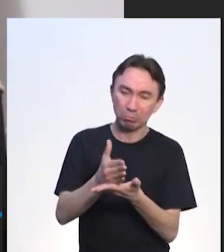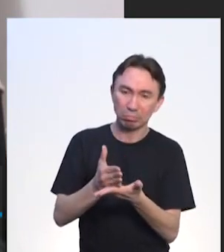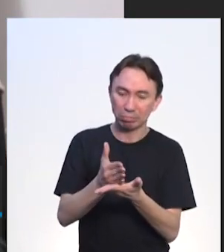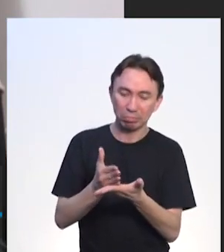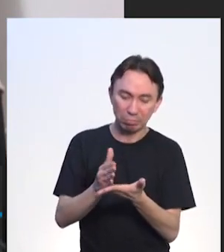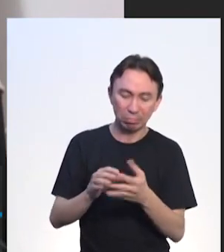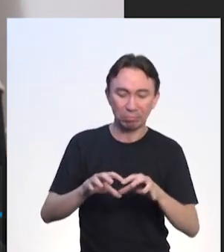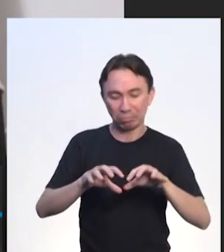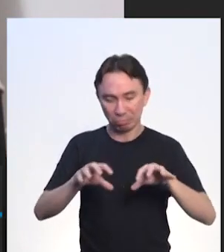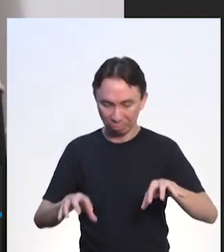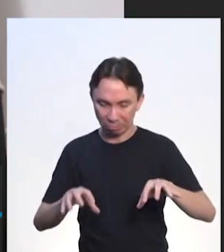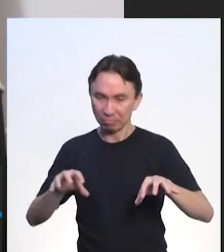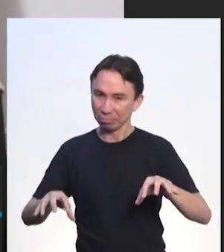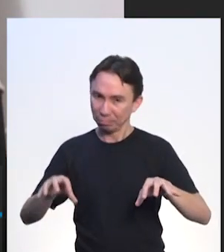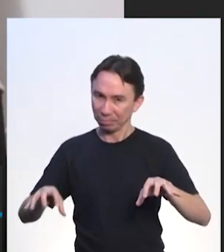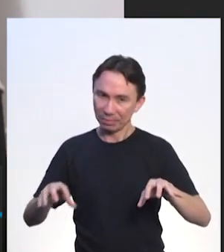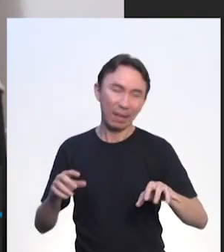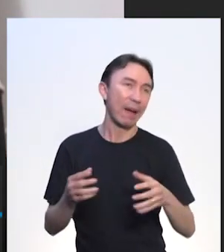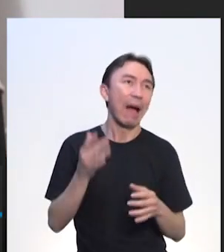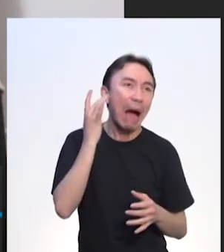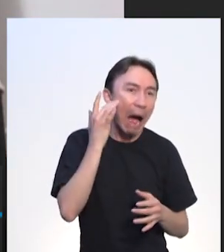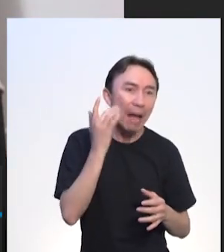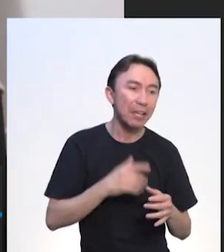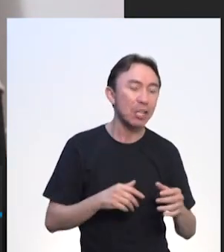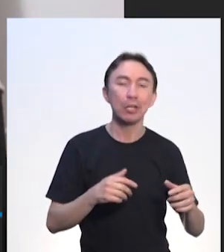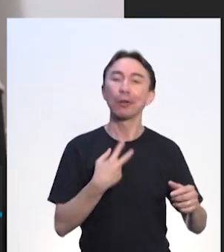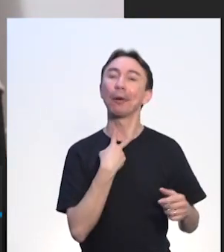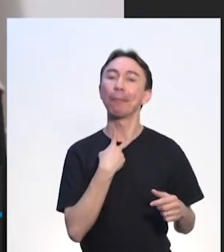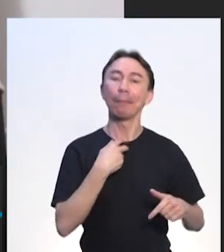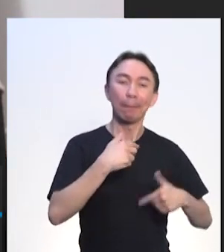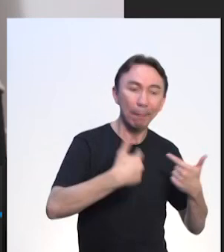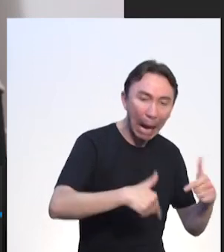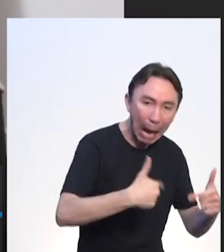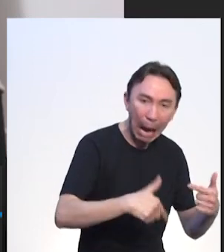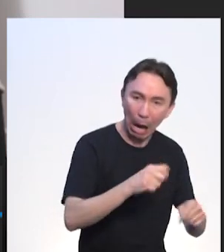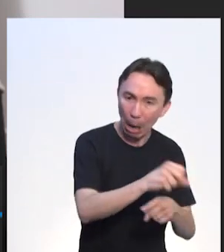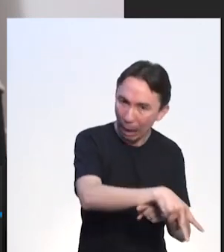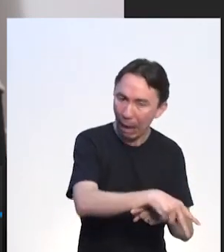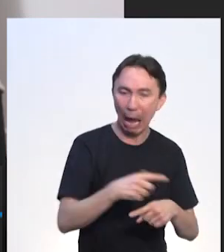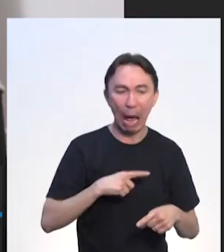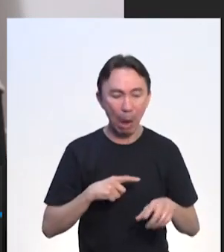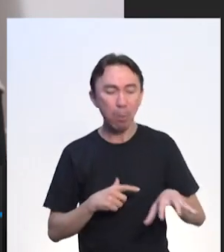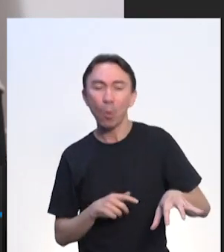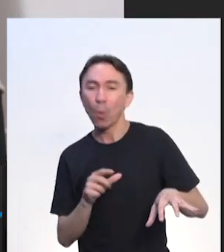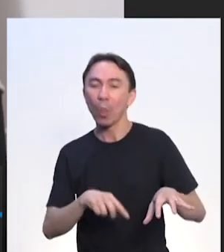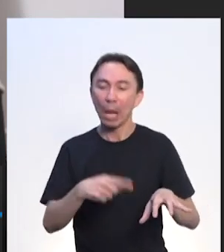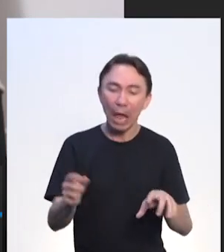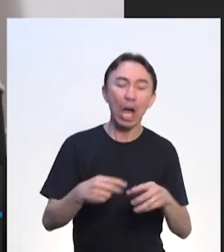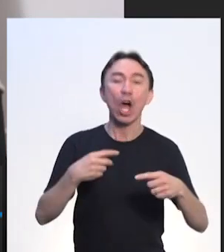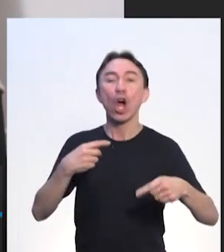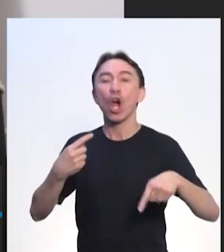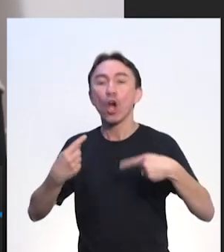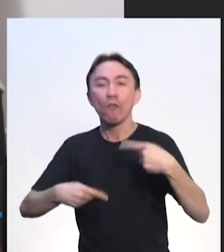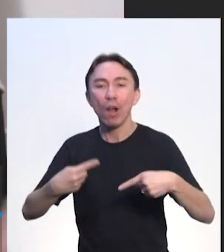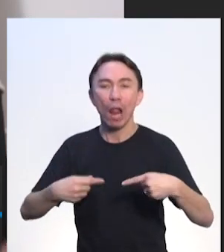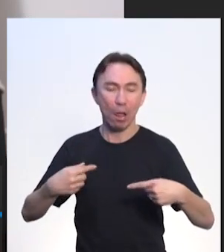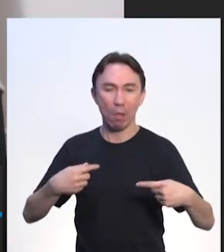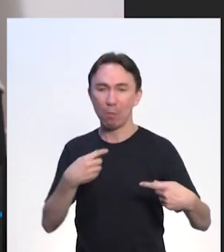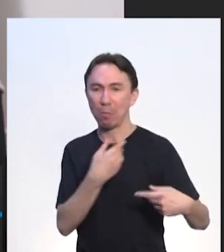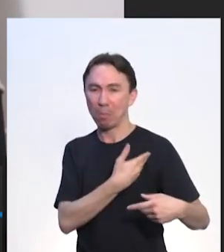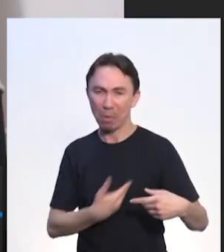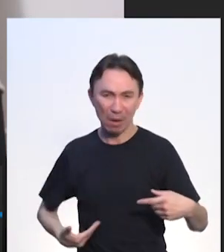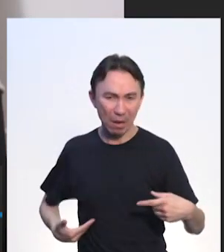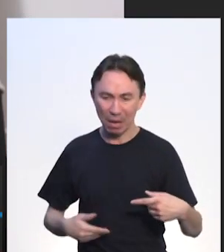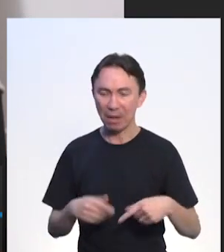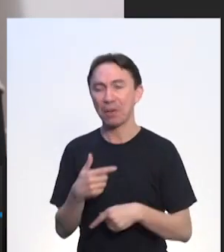que o emprego é uma coisa, que o governo é outra coisa, que o nosso convívio social é outra, que a escola é outra, e, na verdade,